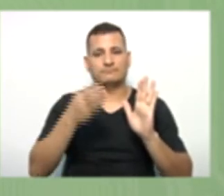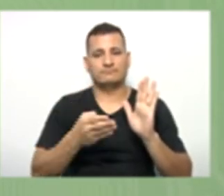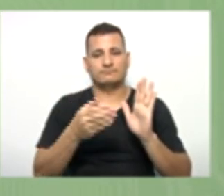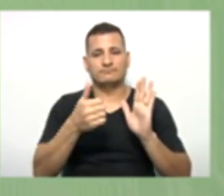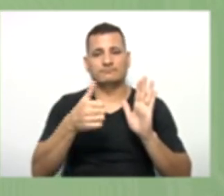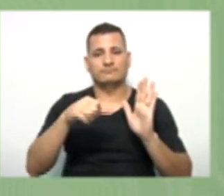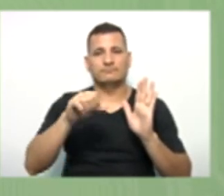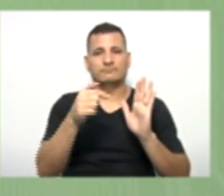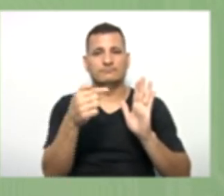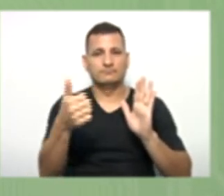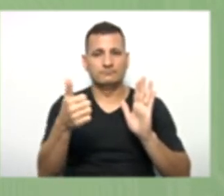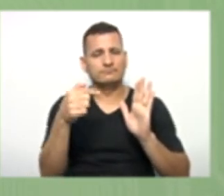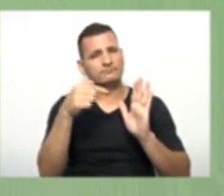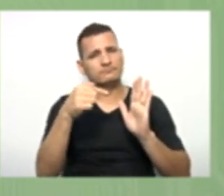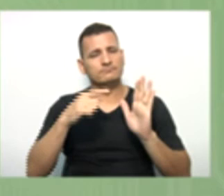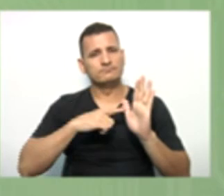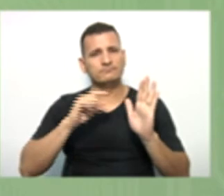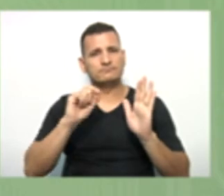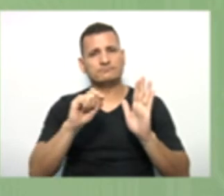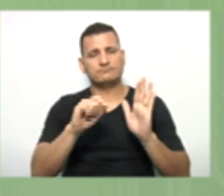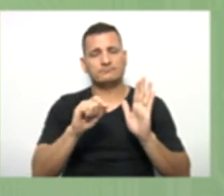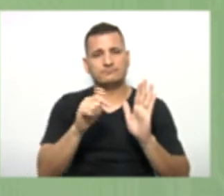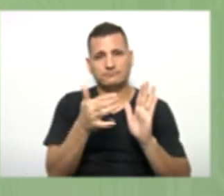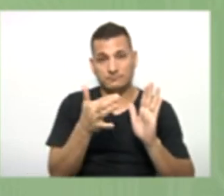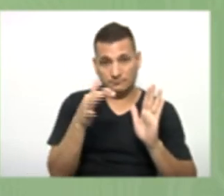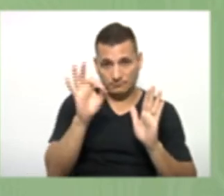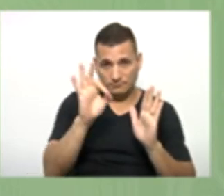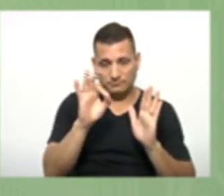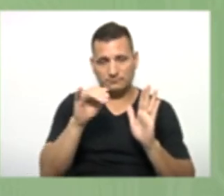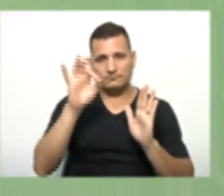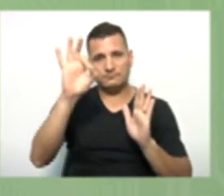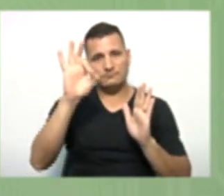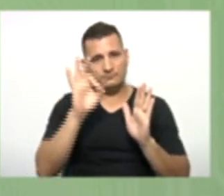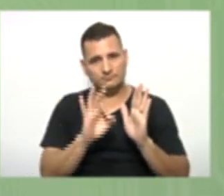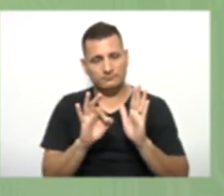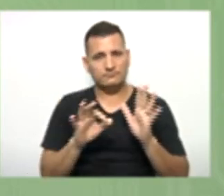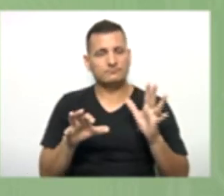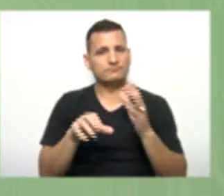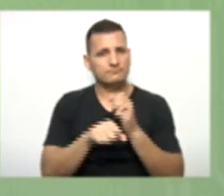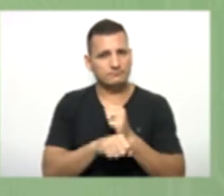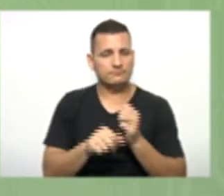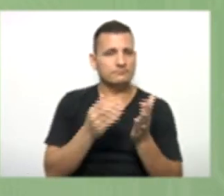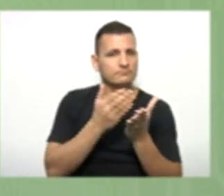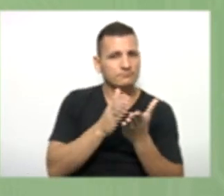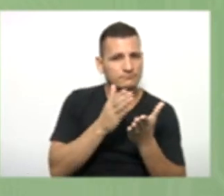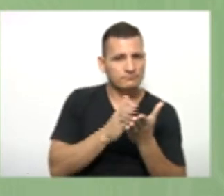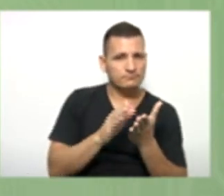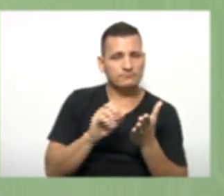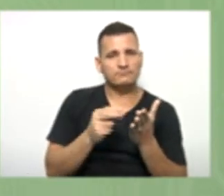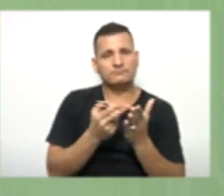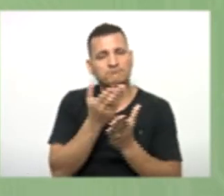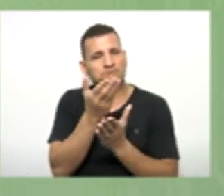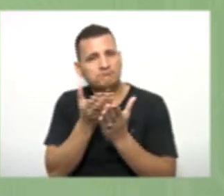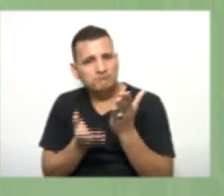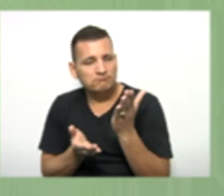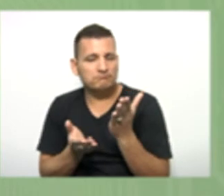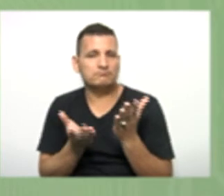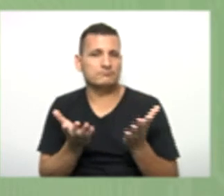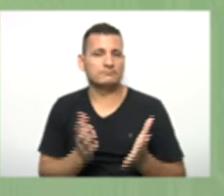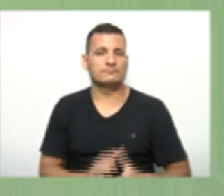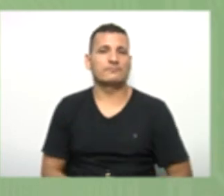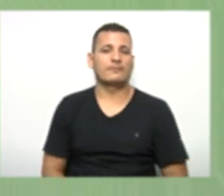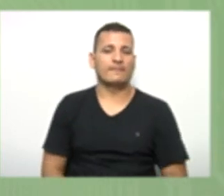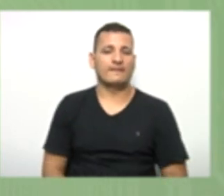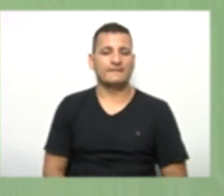no máximo 10% do total das sobras ou perdas verificadas. Então,